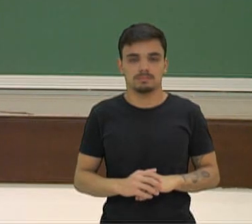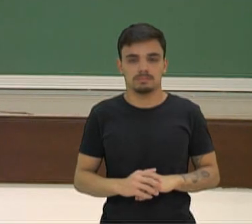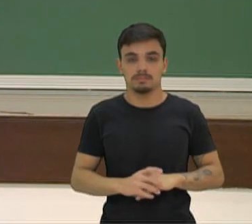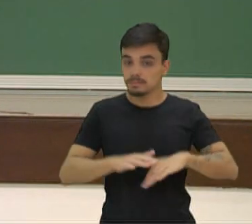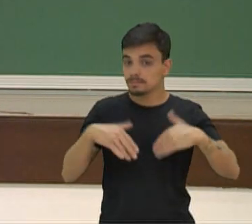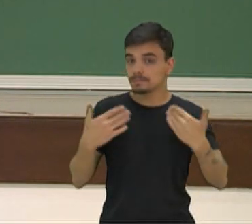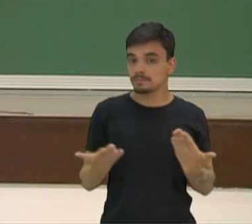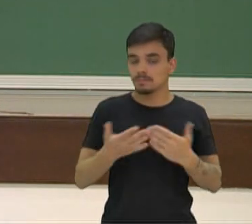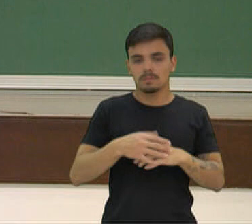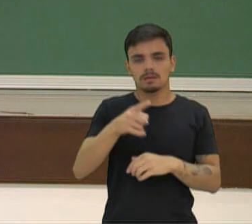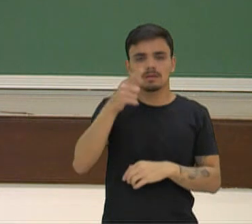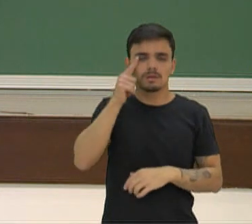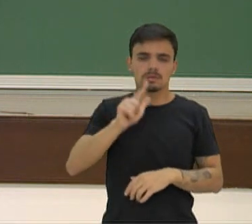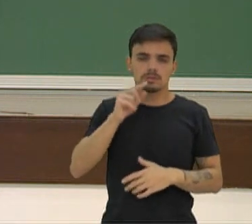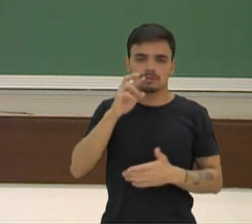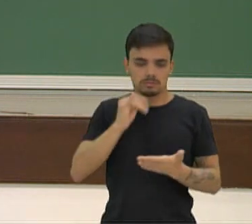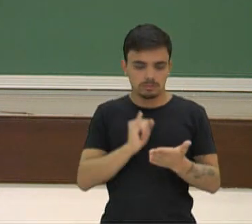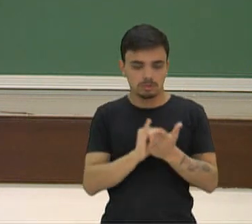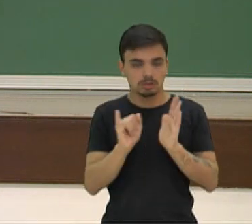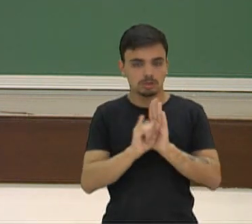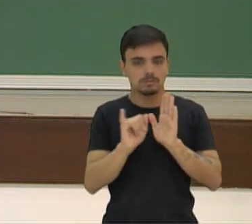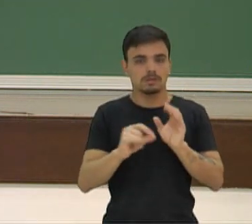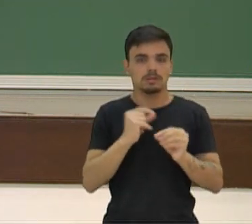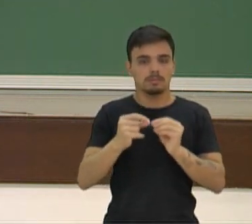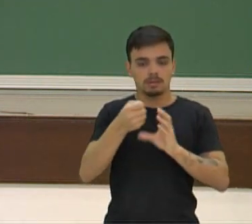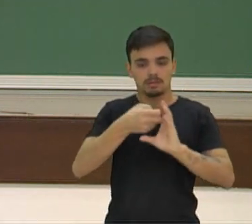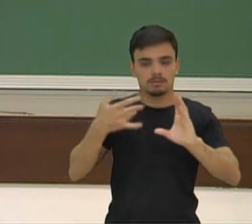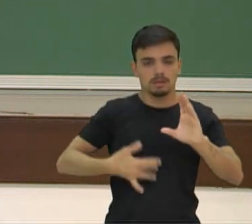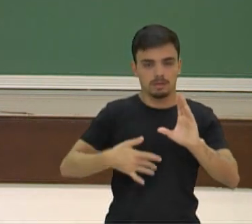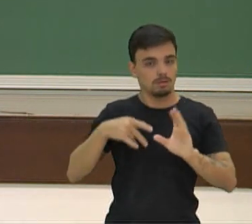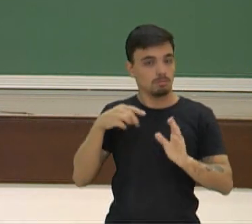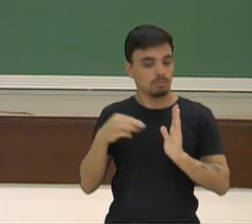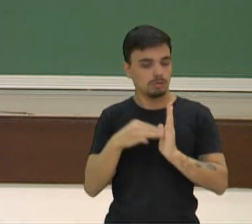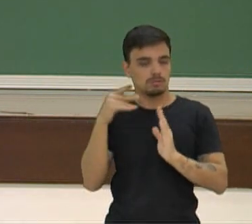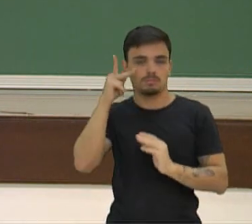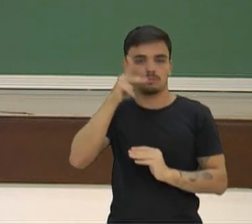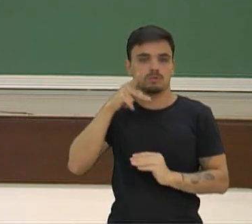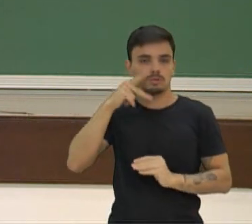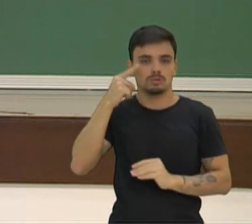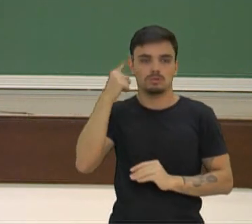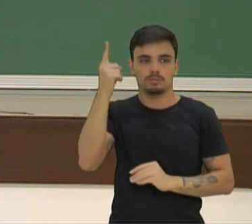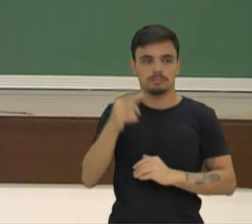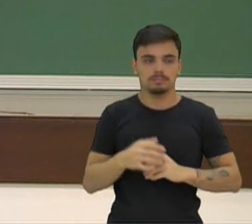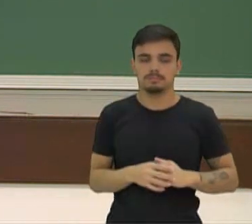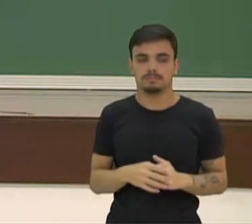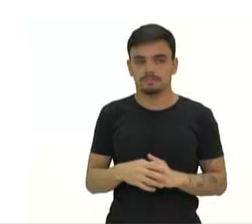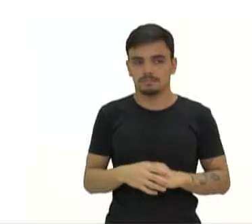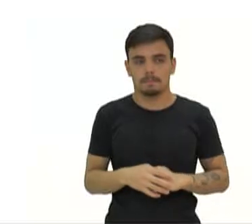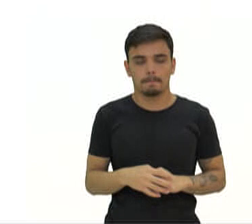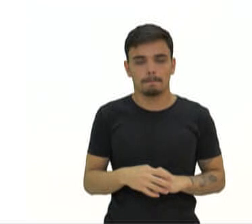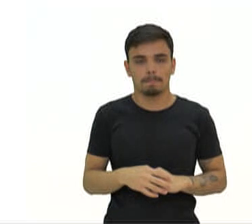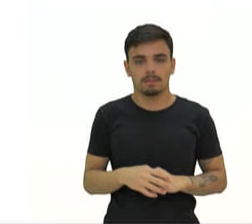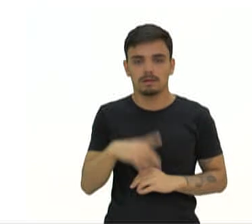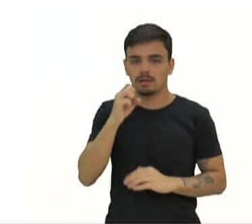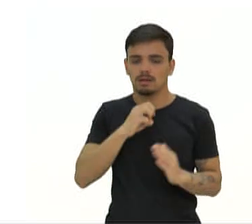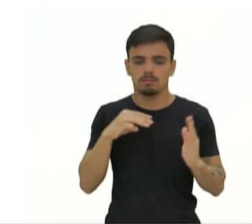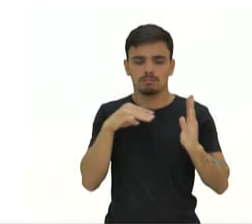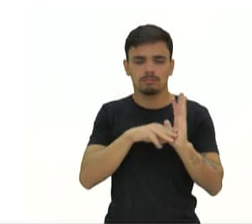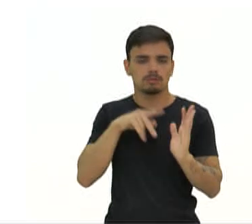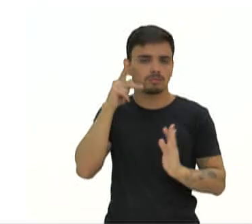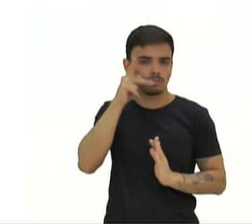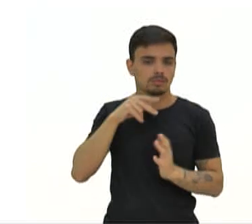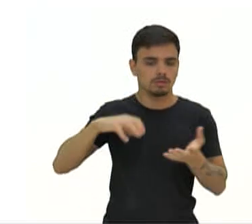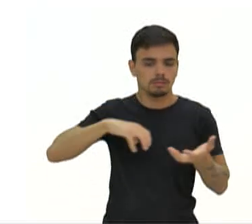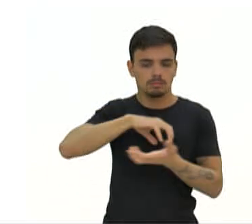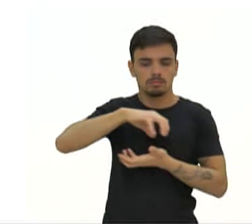E aí, conseguiu identificar e escrever os motivos políticos? Vamos ver? Foram motivos políticos da